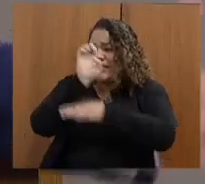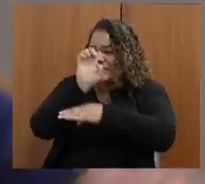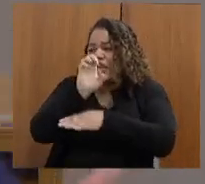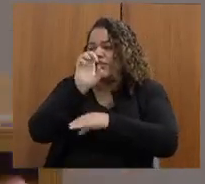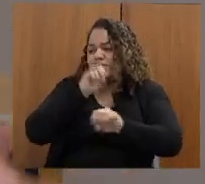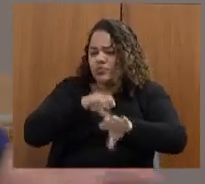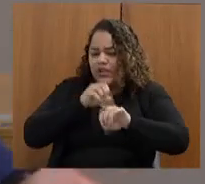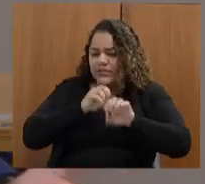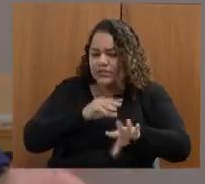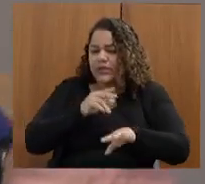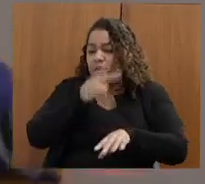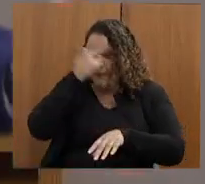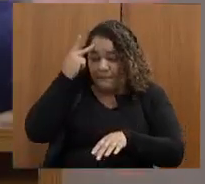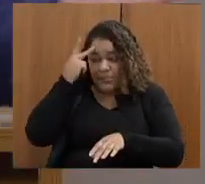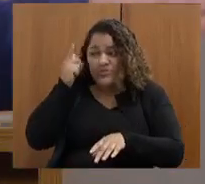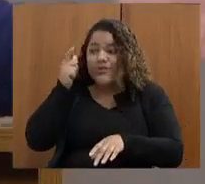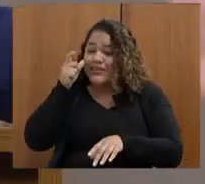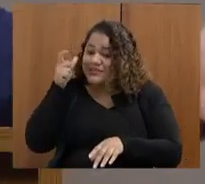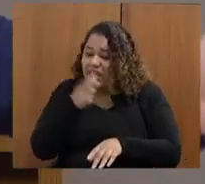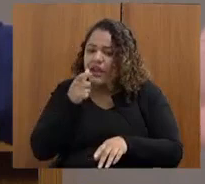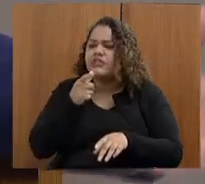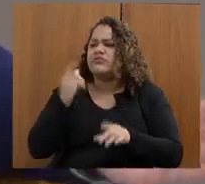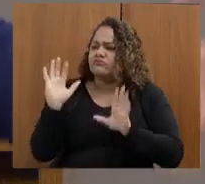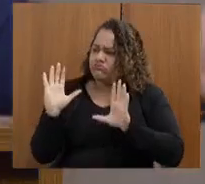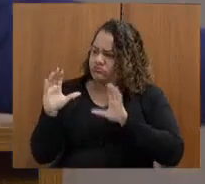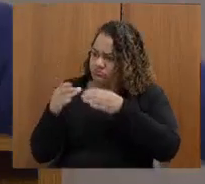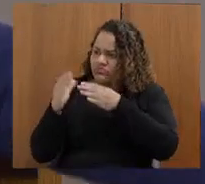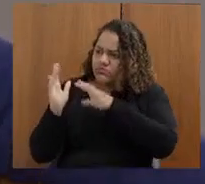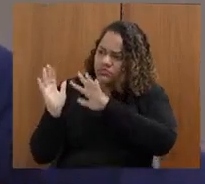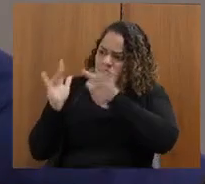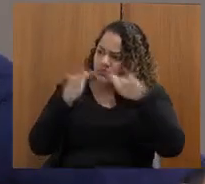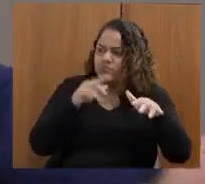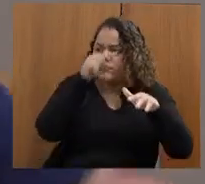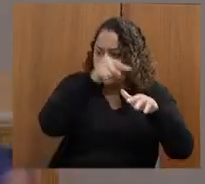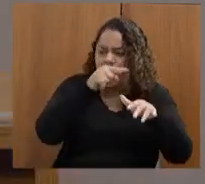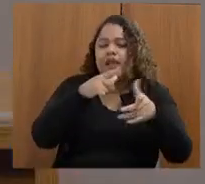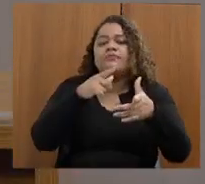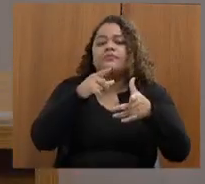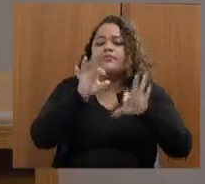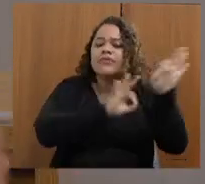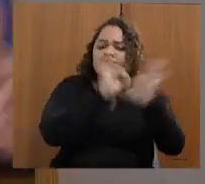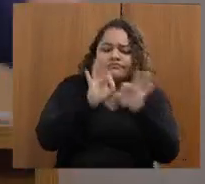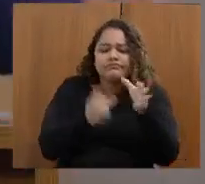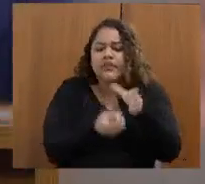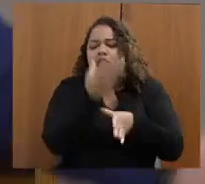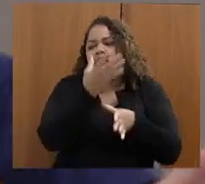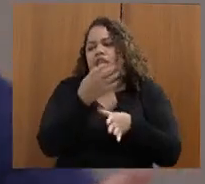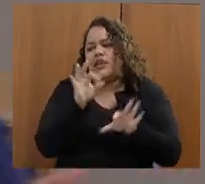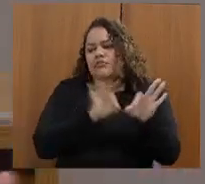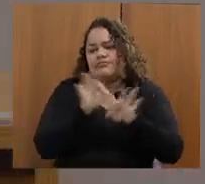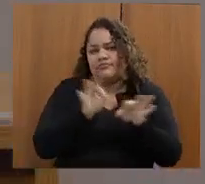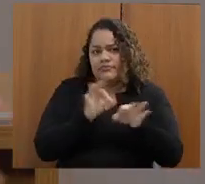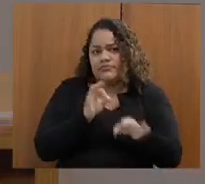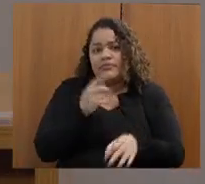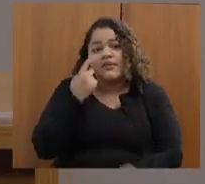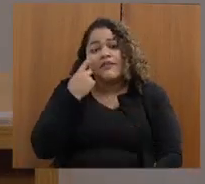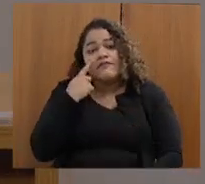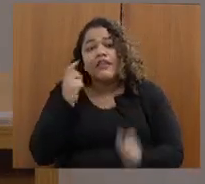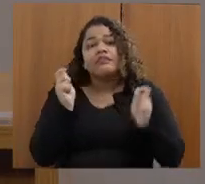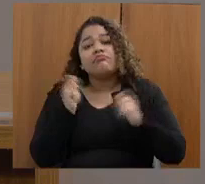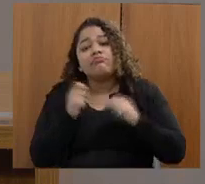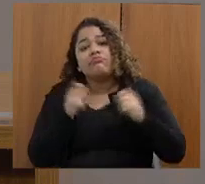têm de interesse para poderem ir para que a gente possa construir esse planejamento né ver as viabilidades